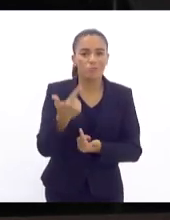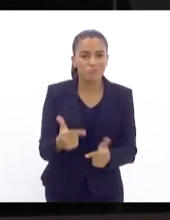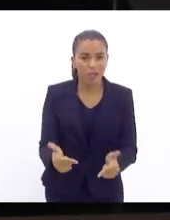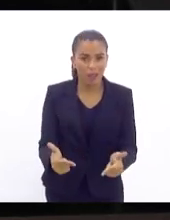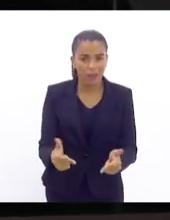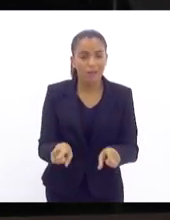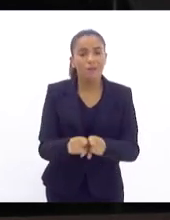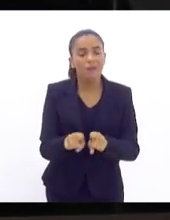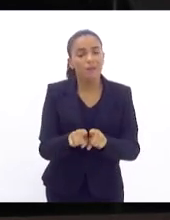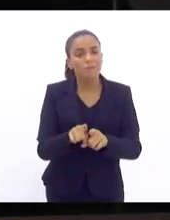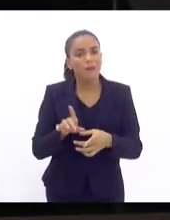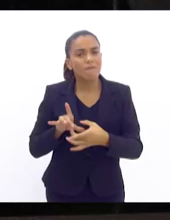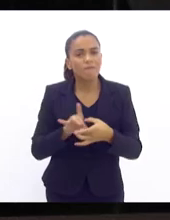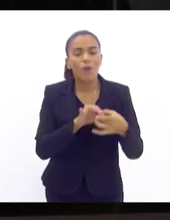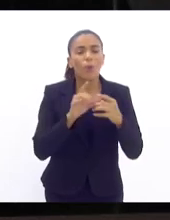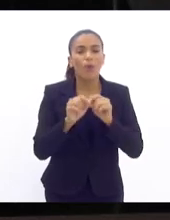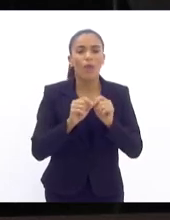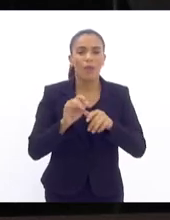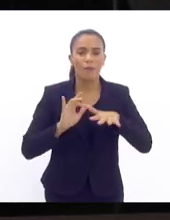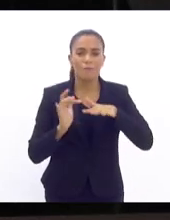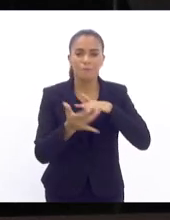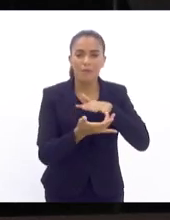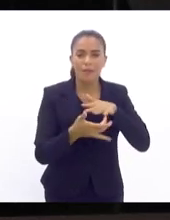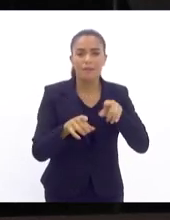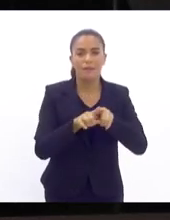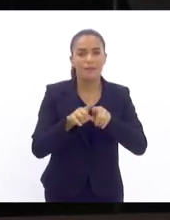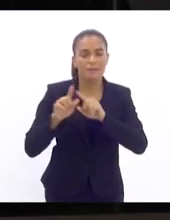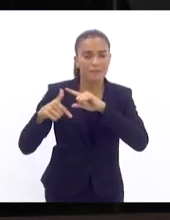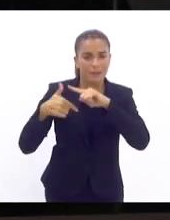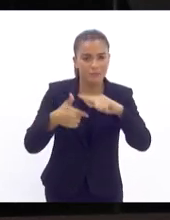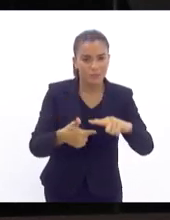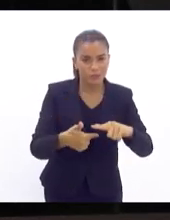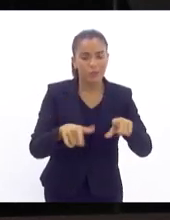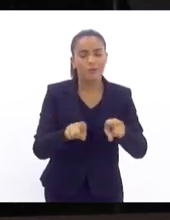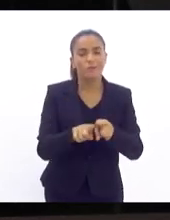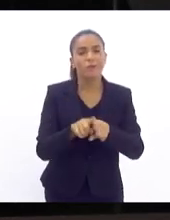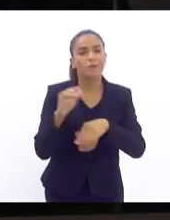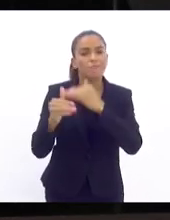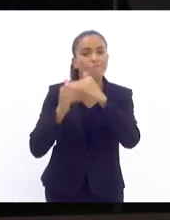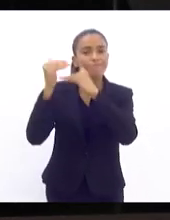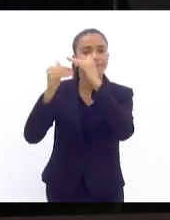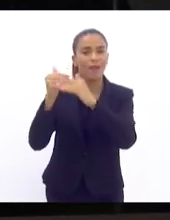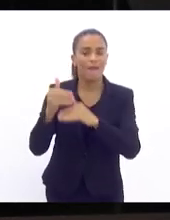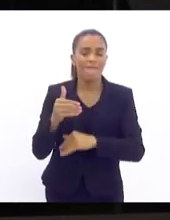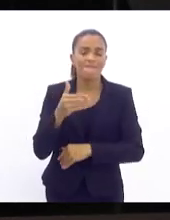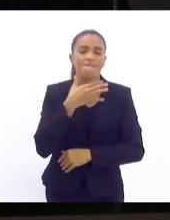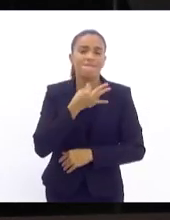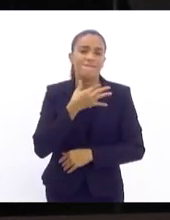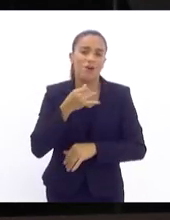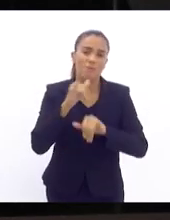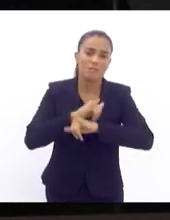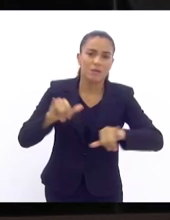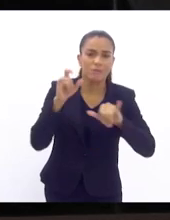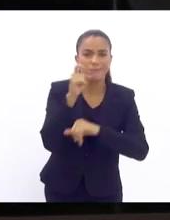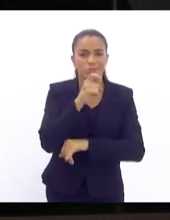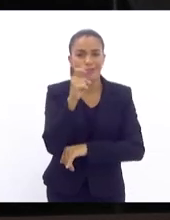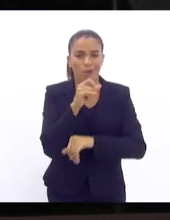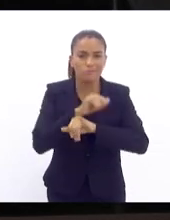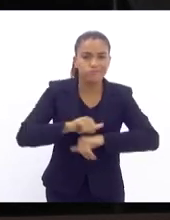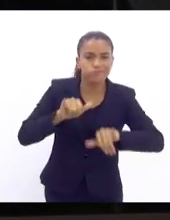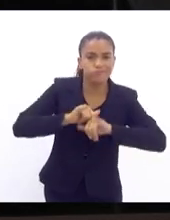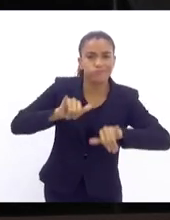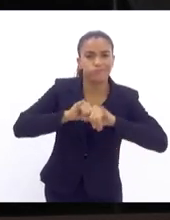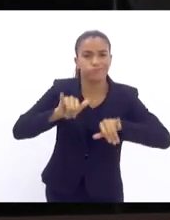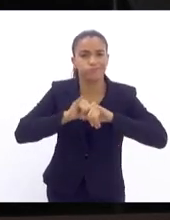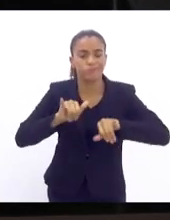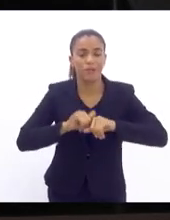os veículos das chamadas mídias tradicionais e o avanço das fake news nas redes sociais.